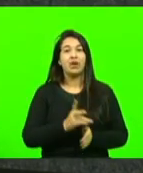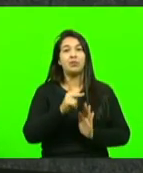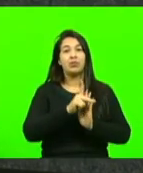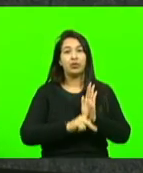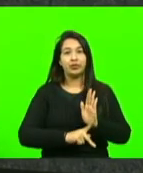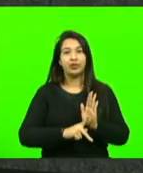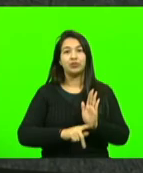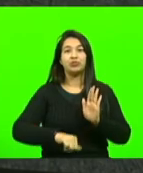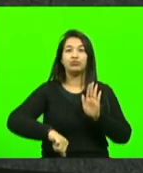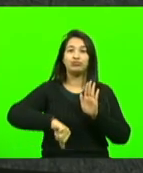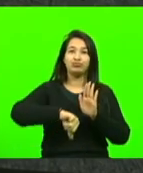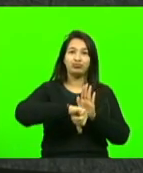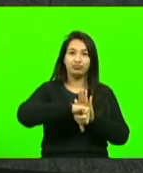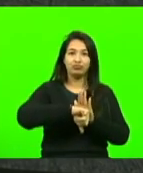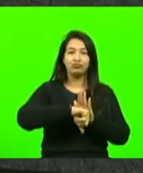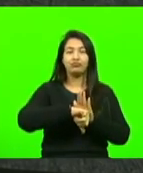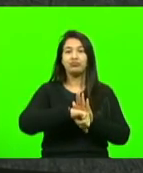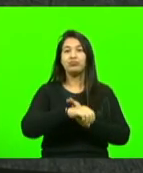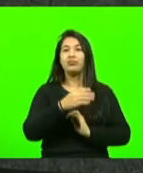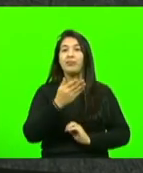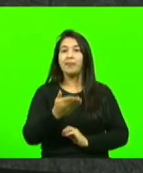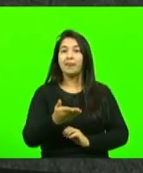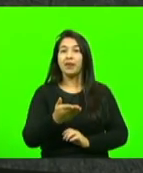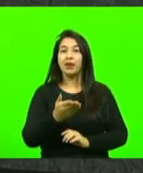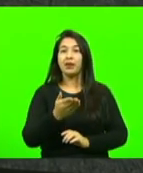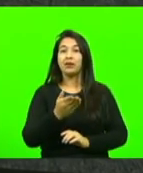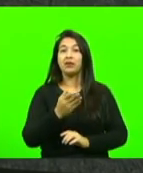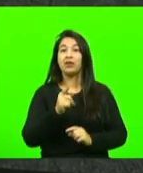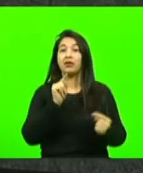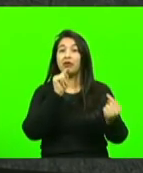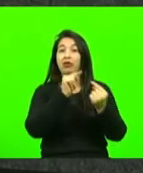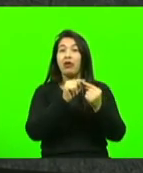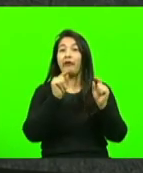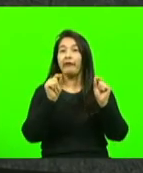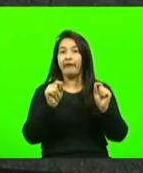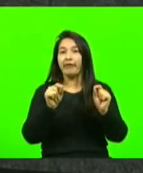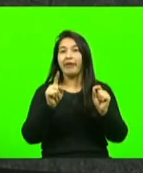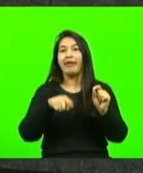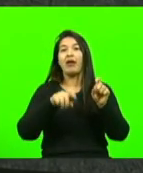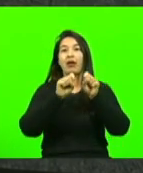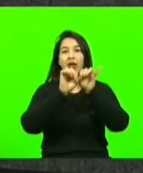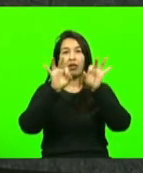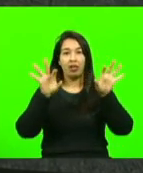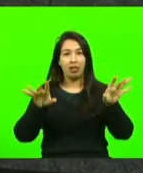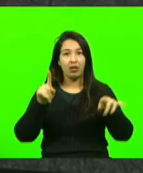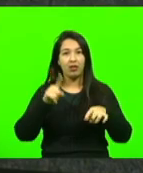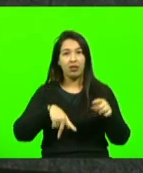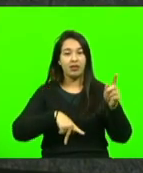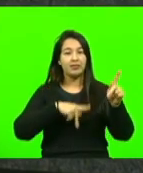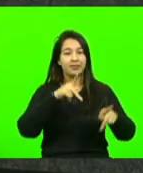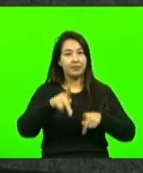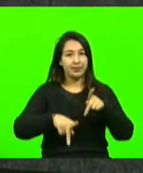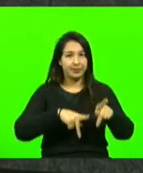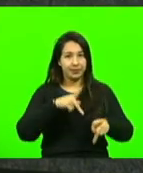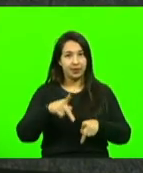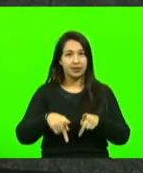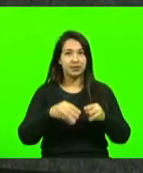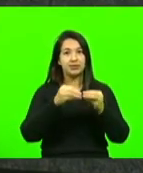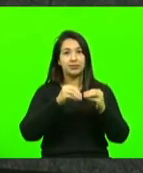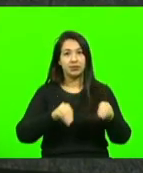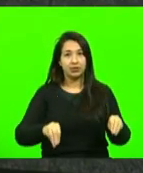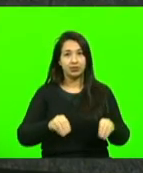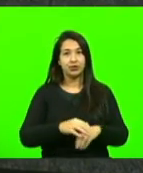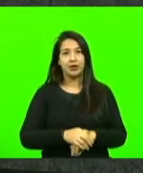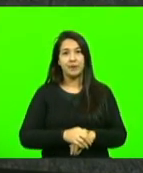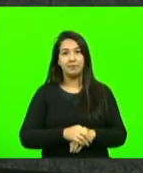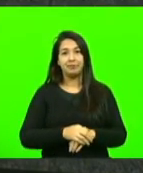que tem um alvo direto né Tem um alvo claro que é que a população brasileira e